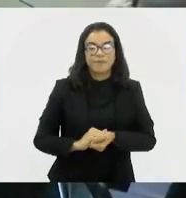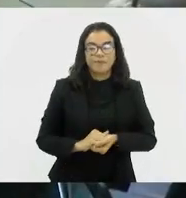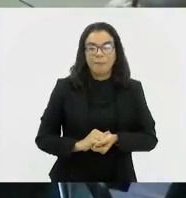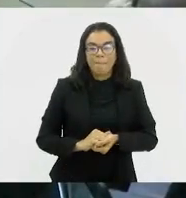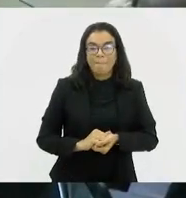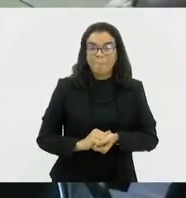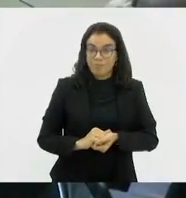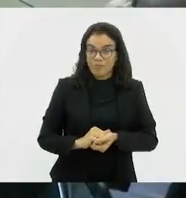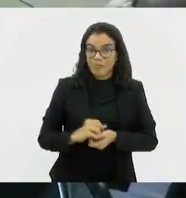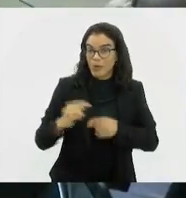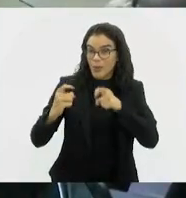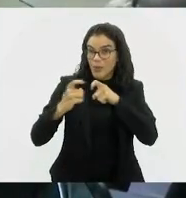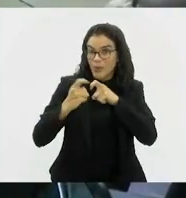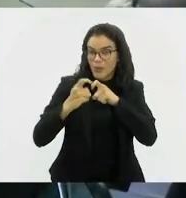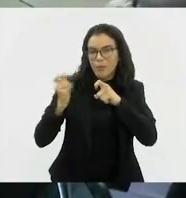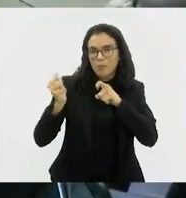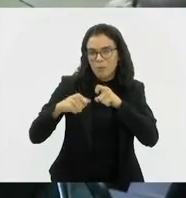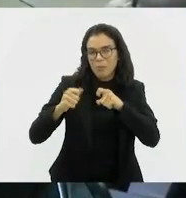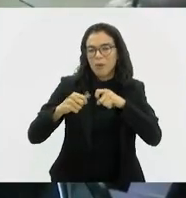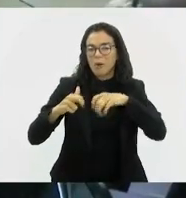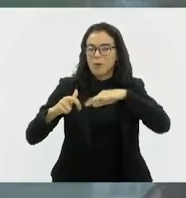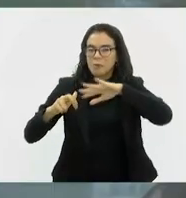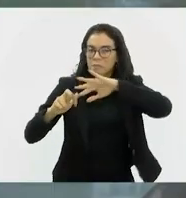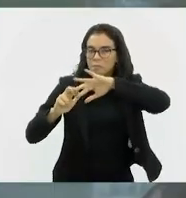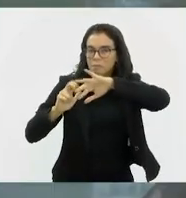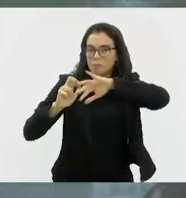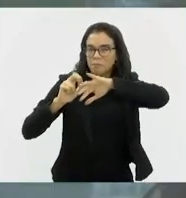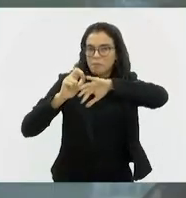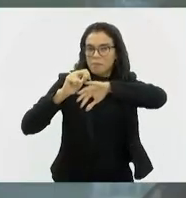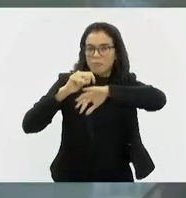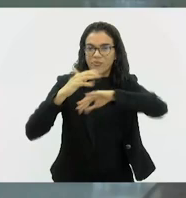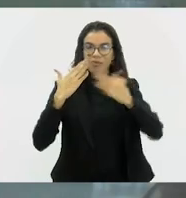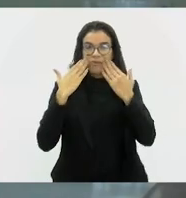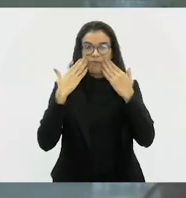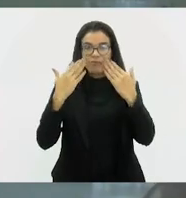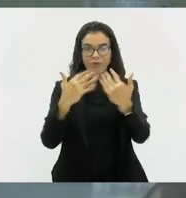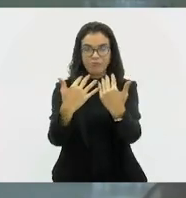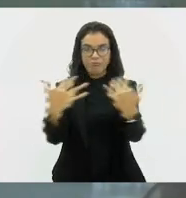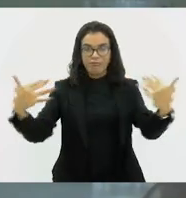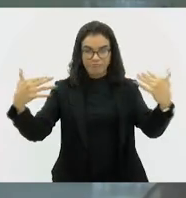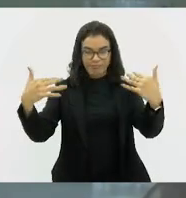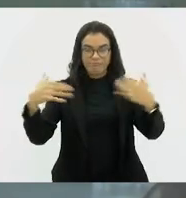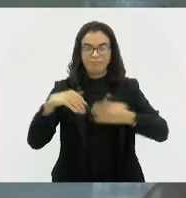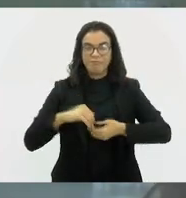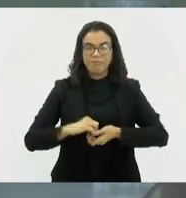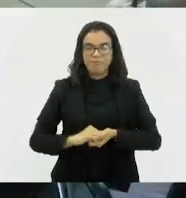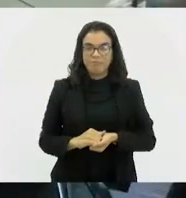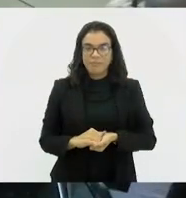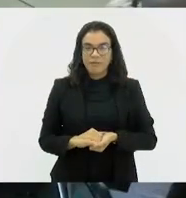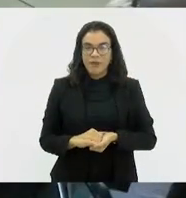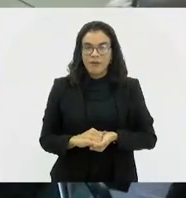para falar do nosso... Você fica de frente para todos.